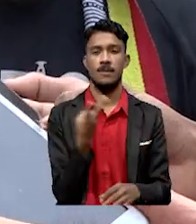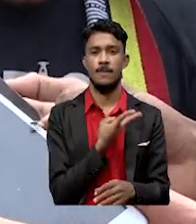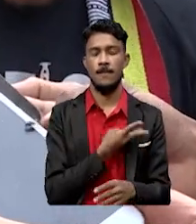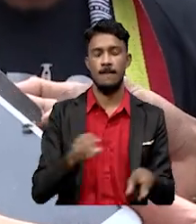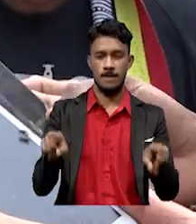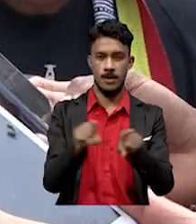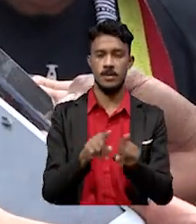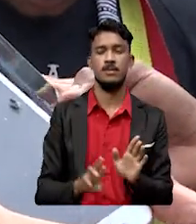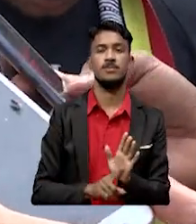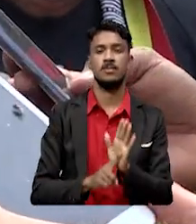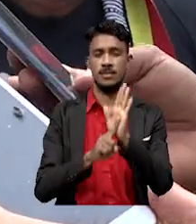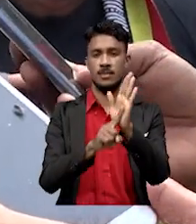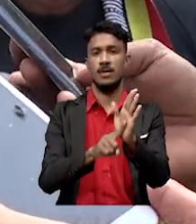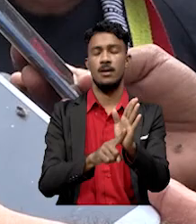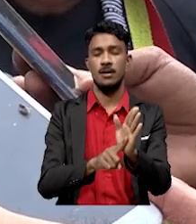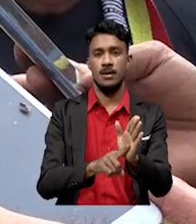ka kapital